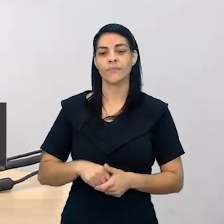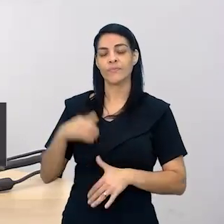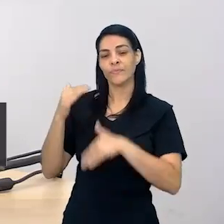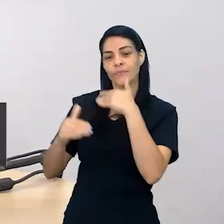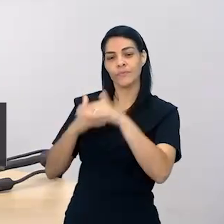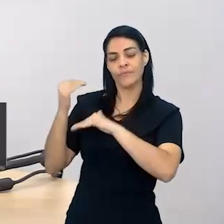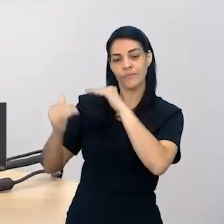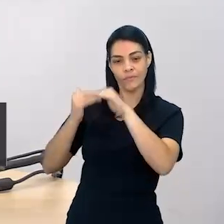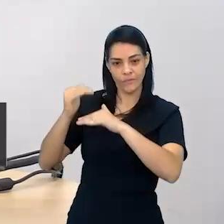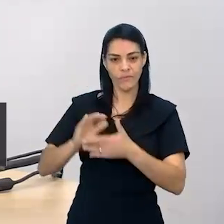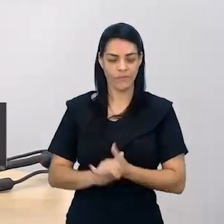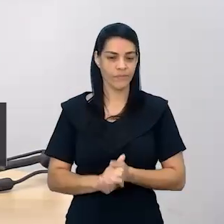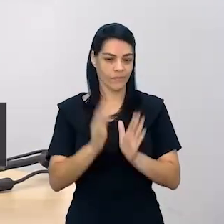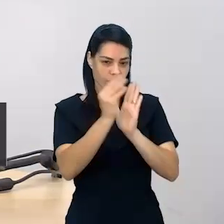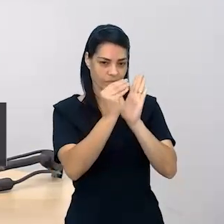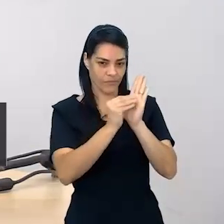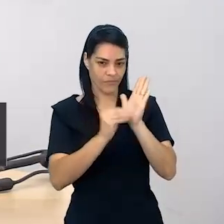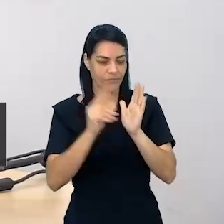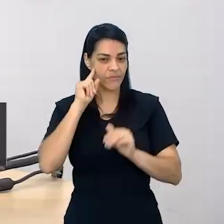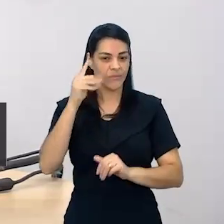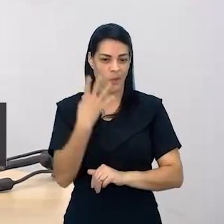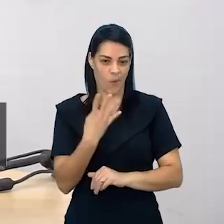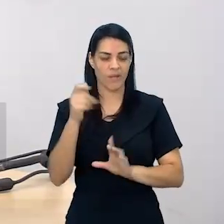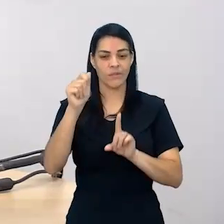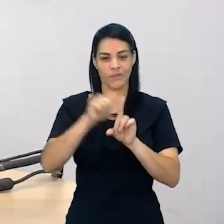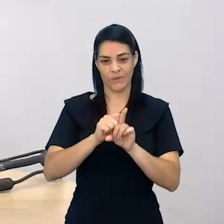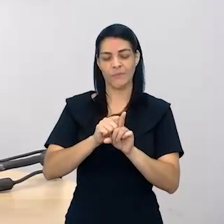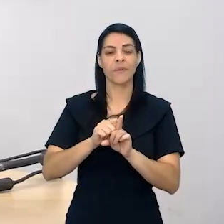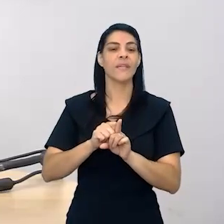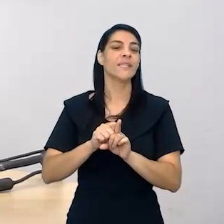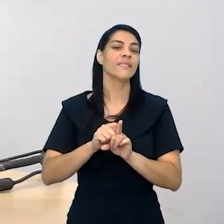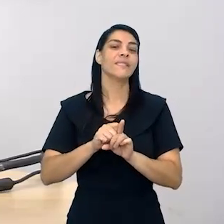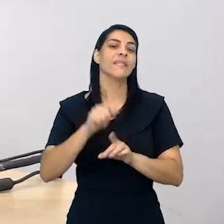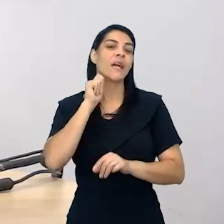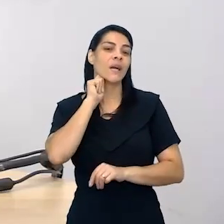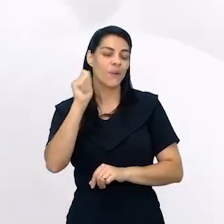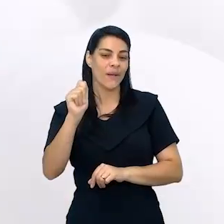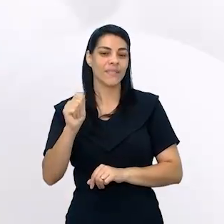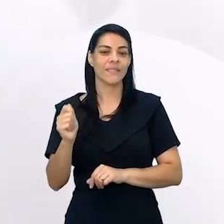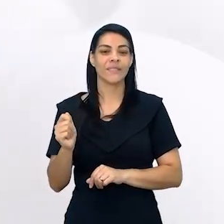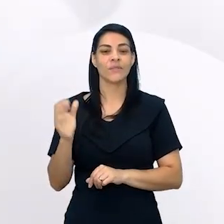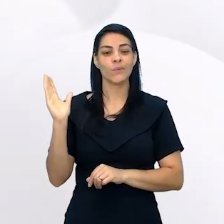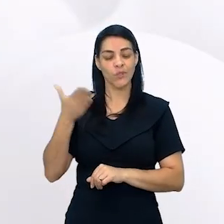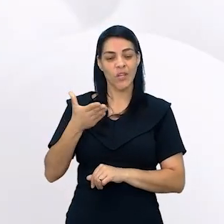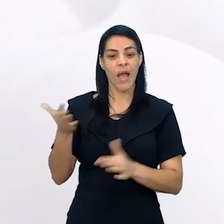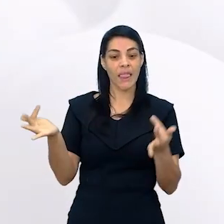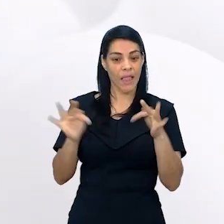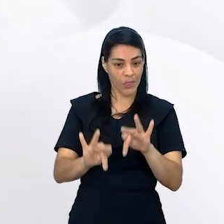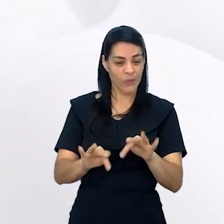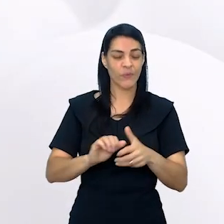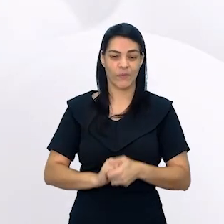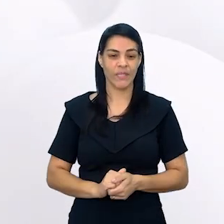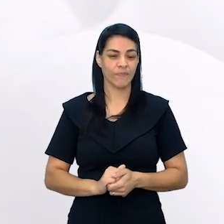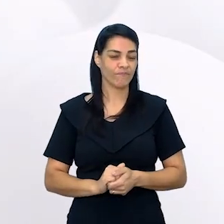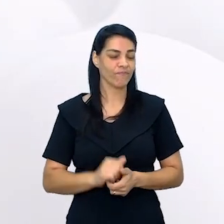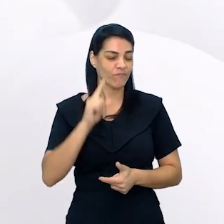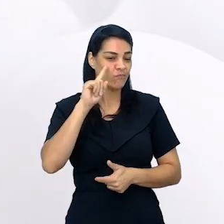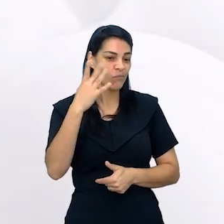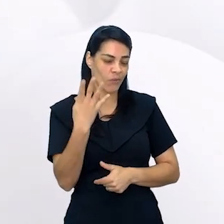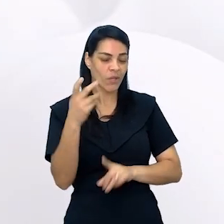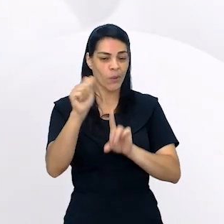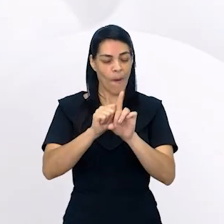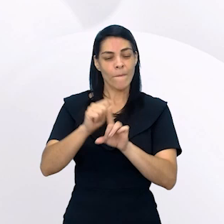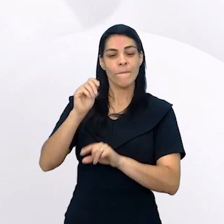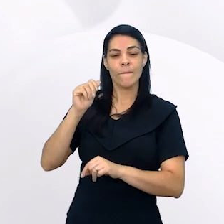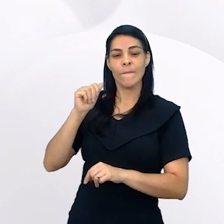aí essa pauta dia quatro do quatro bem no comecinho de Abril então agora a gente já tá no final dia 04/04 a gente tinha